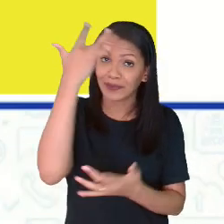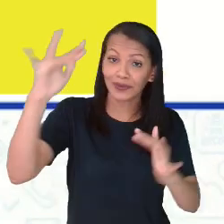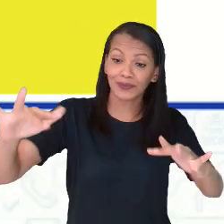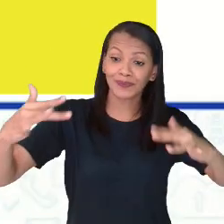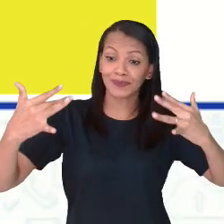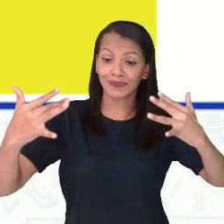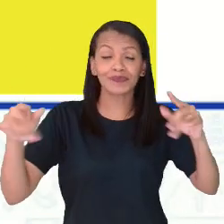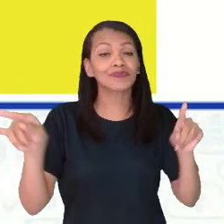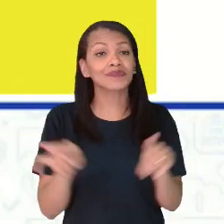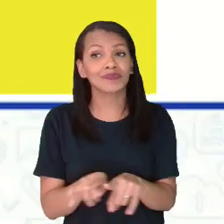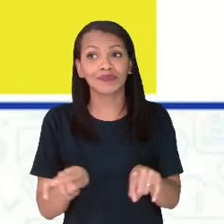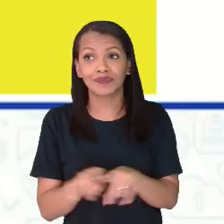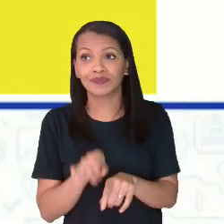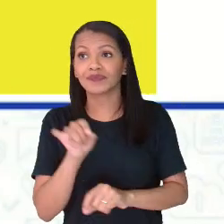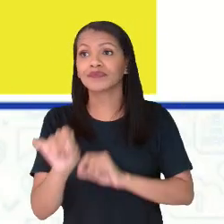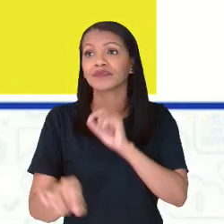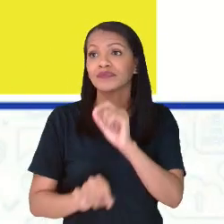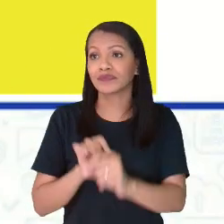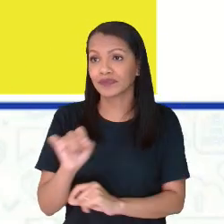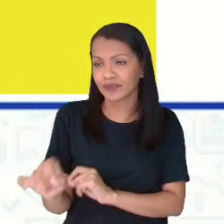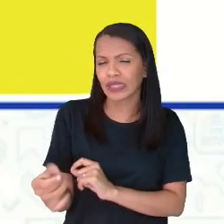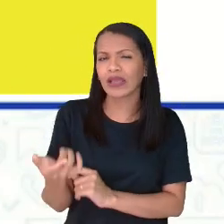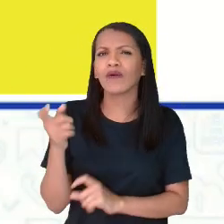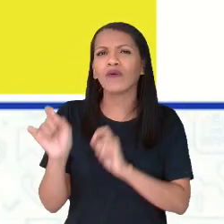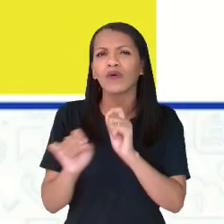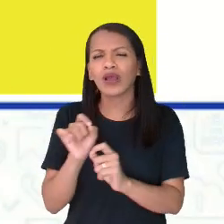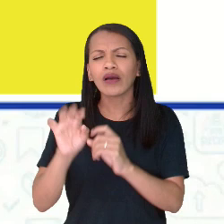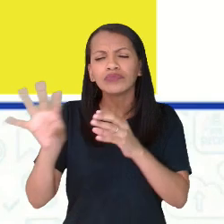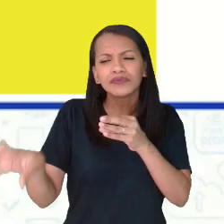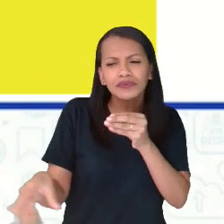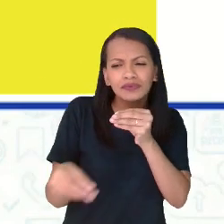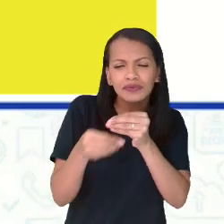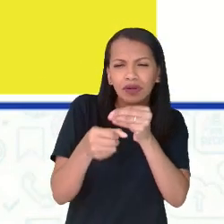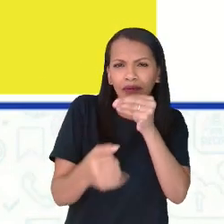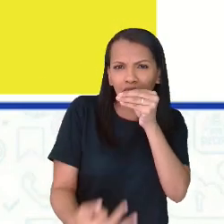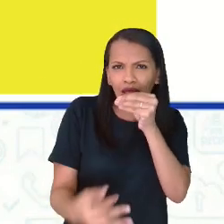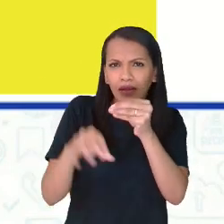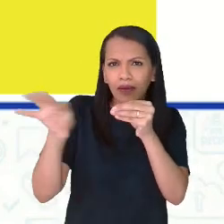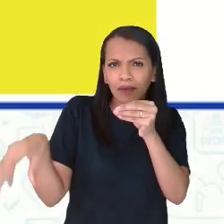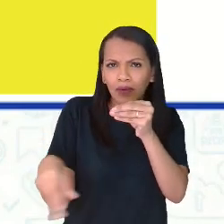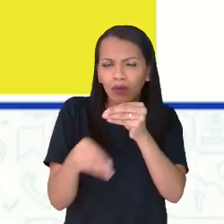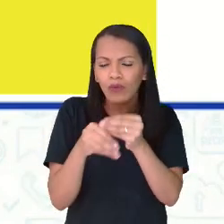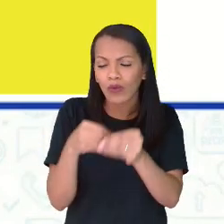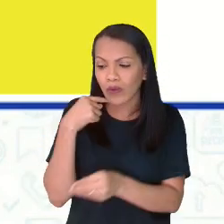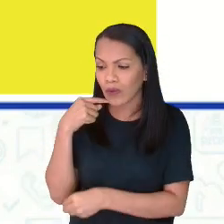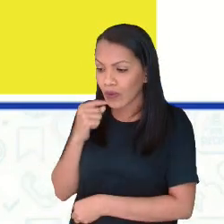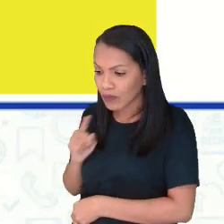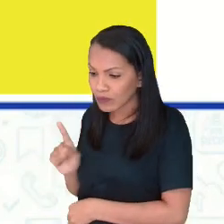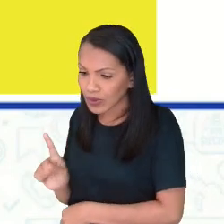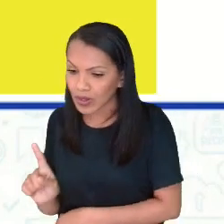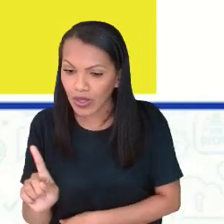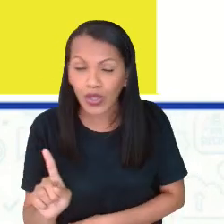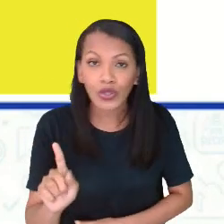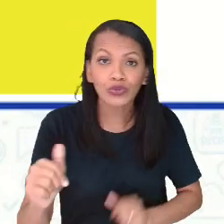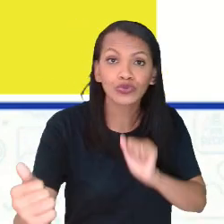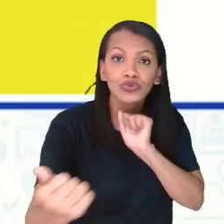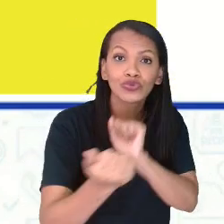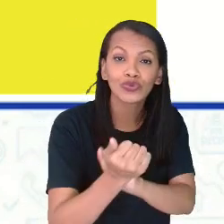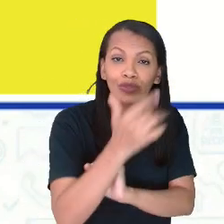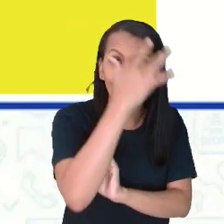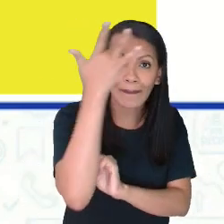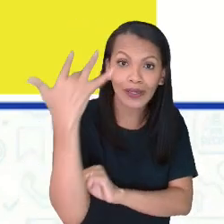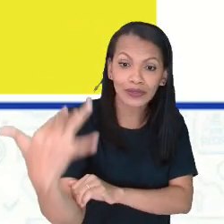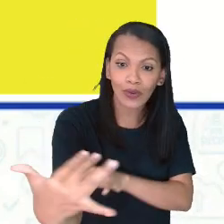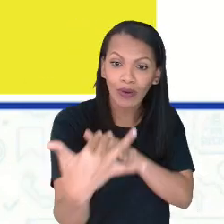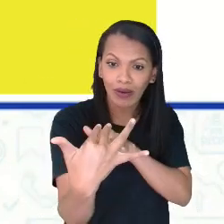colocando para o público, né? Os apartes, que são os comentários de um personagem que ele sai da cena e vai junto da plateia, aí como